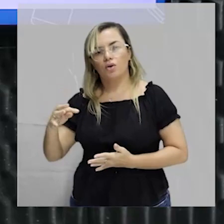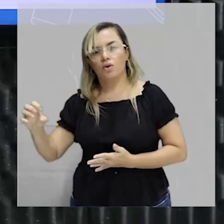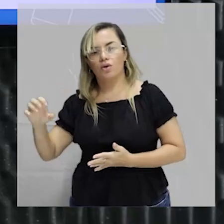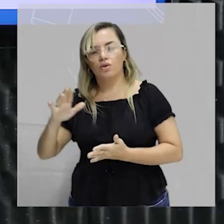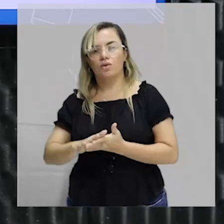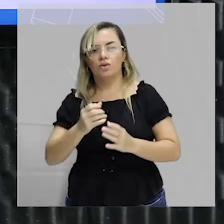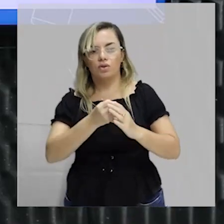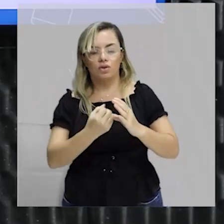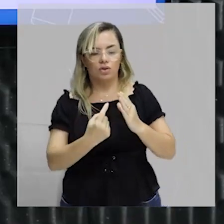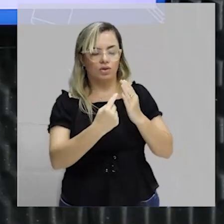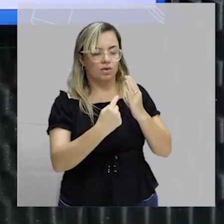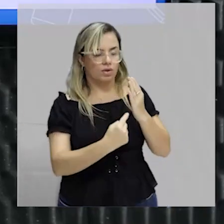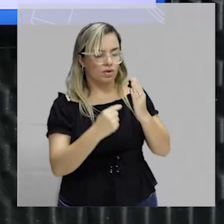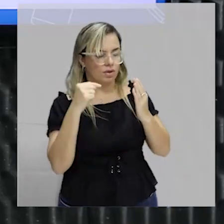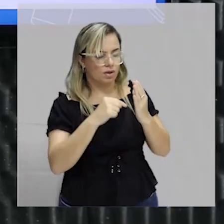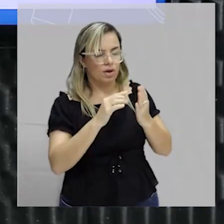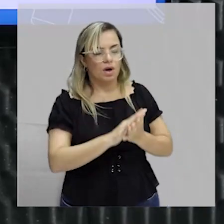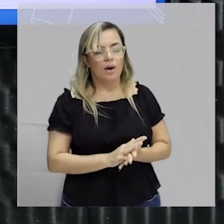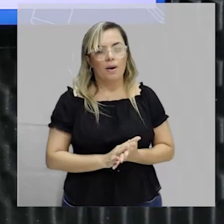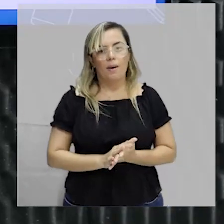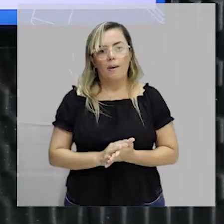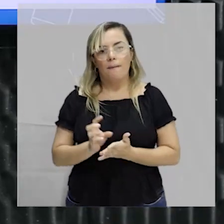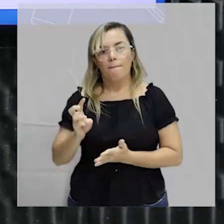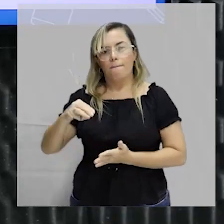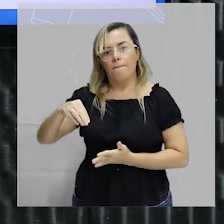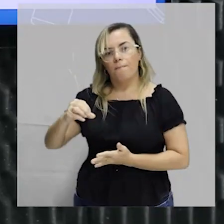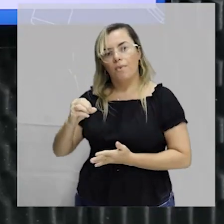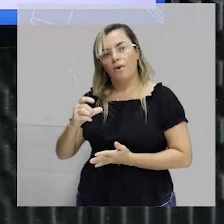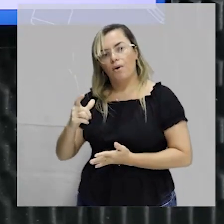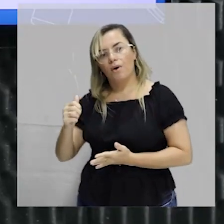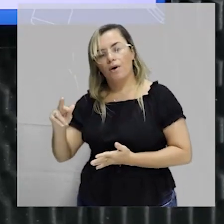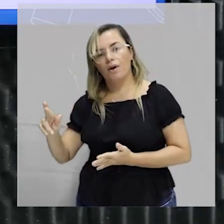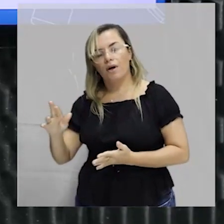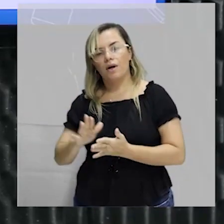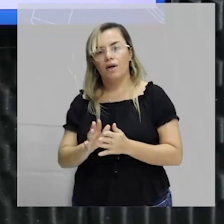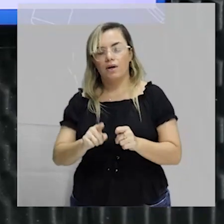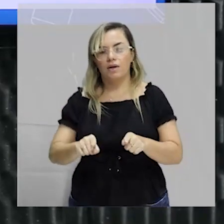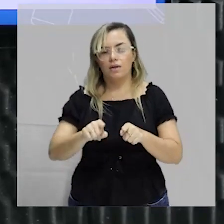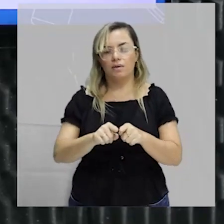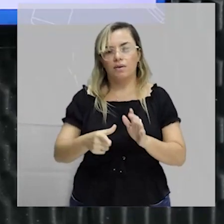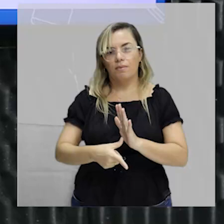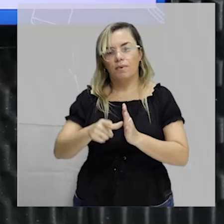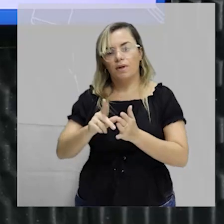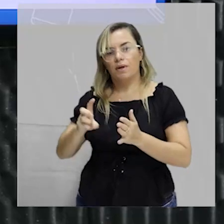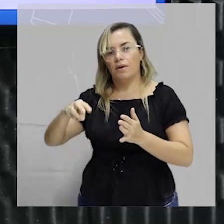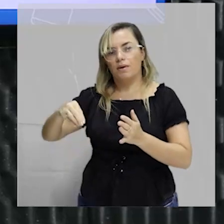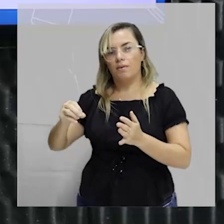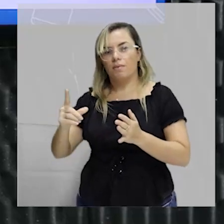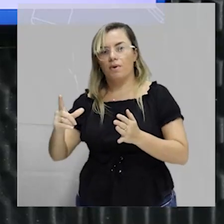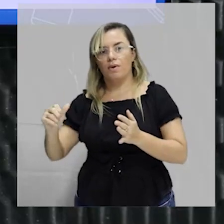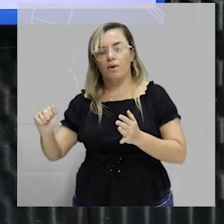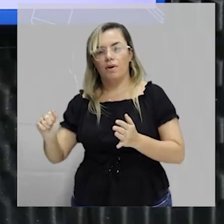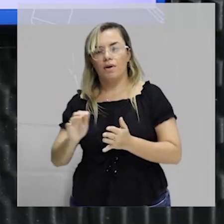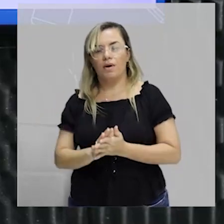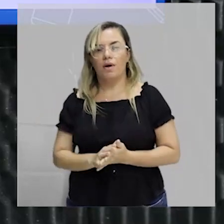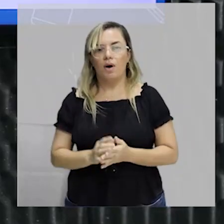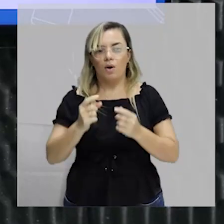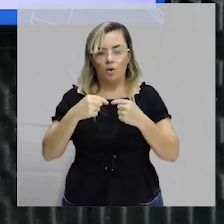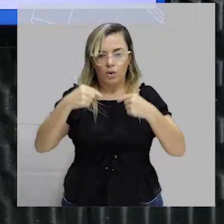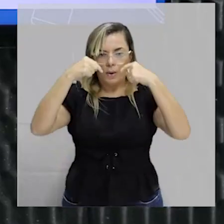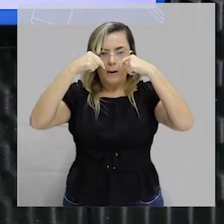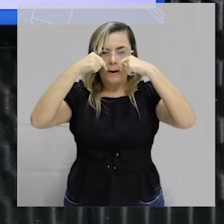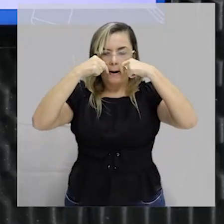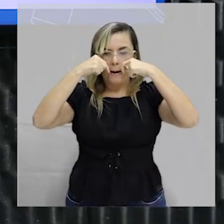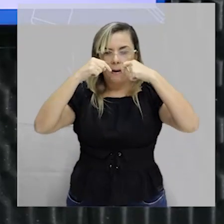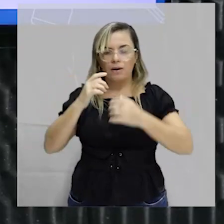em molares, pré-molares, incisivos e dentes caninos. Isso mostra que